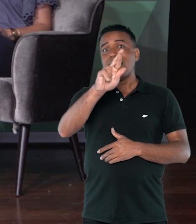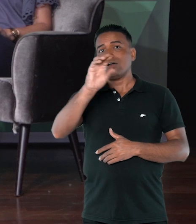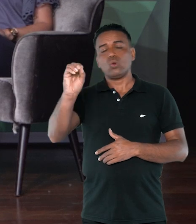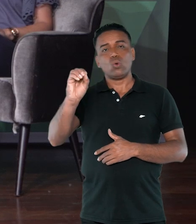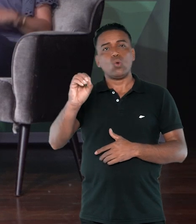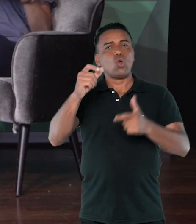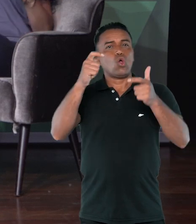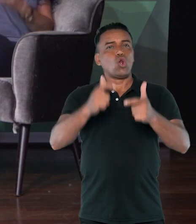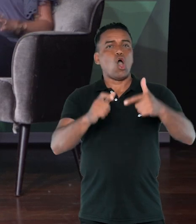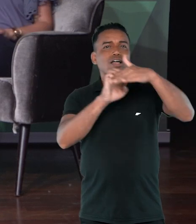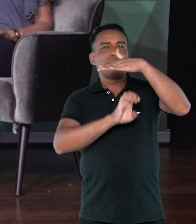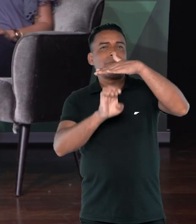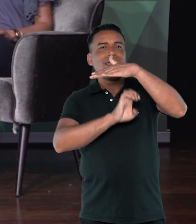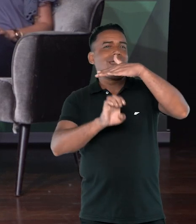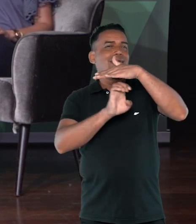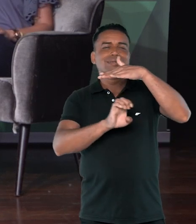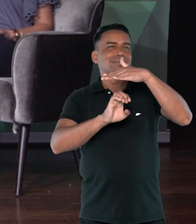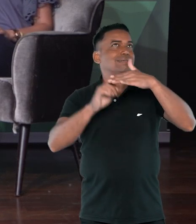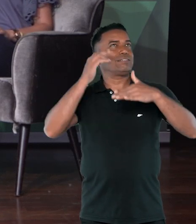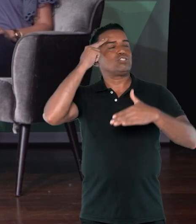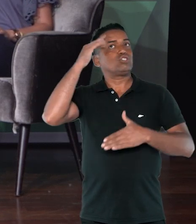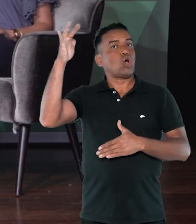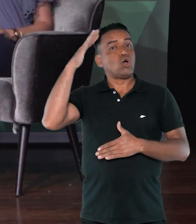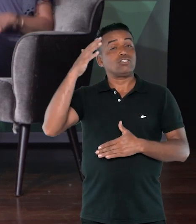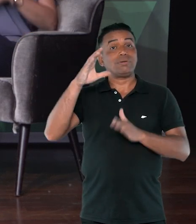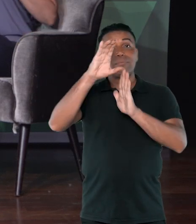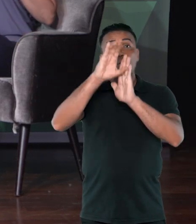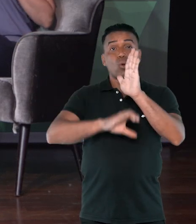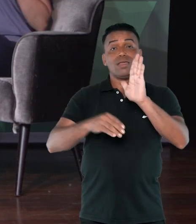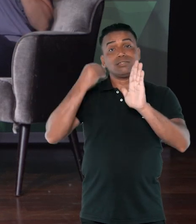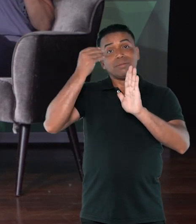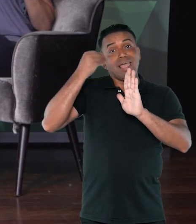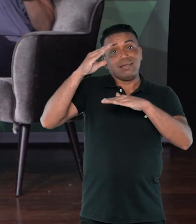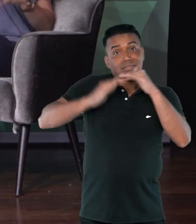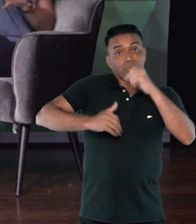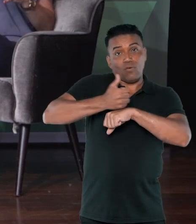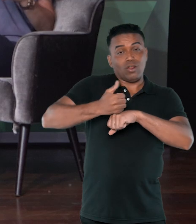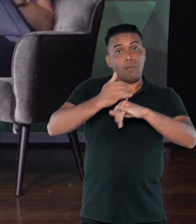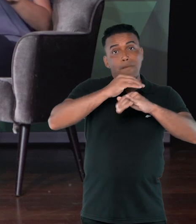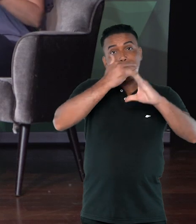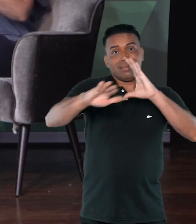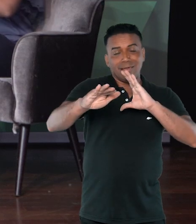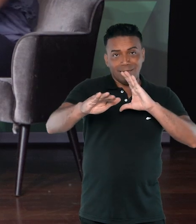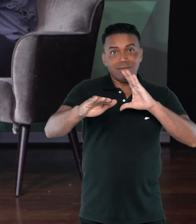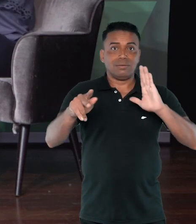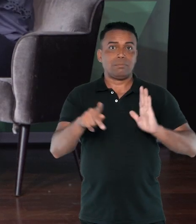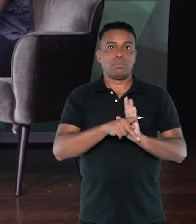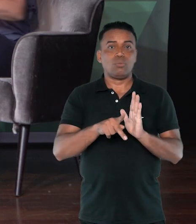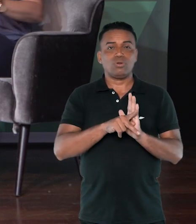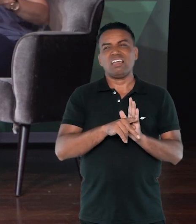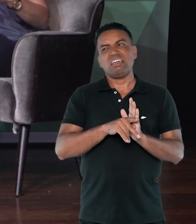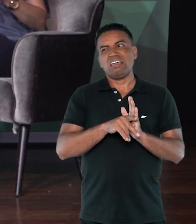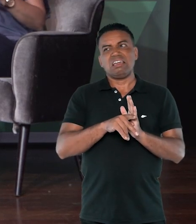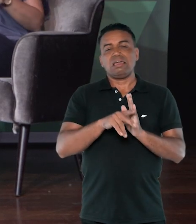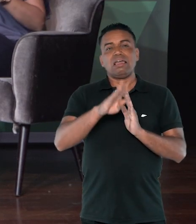e fui chamada para cobrir uma redatora em férias. Eu fiquei numa emoção, né? E eu lembro de eu passando meus textos